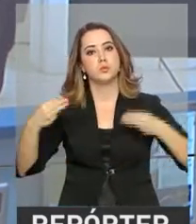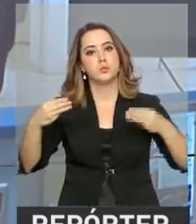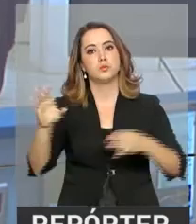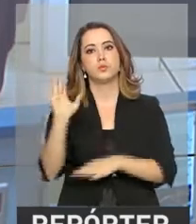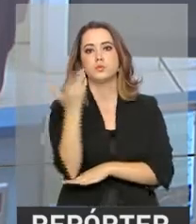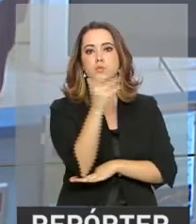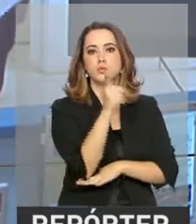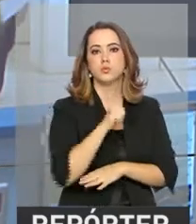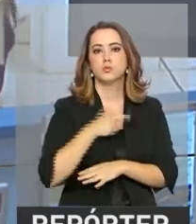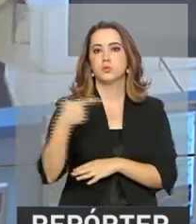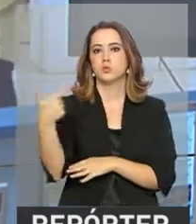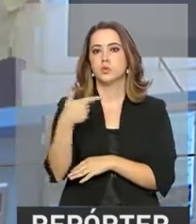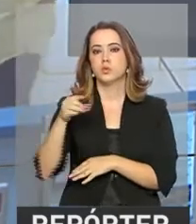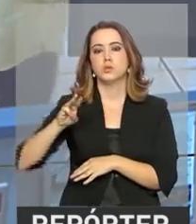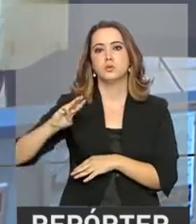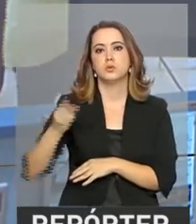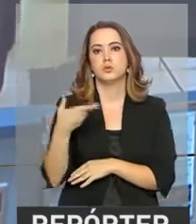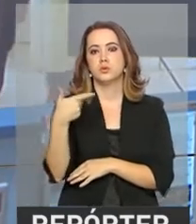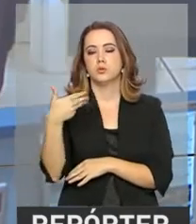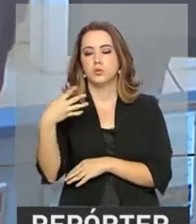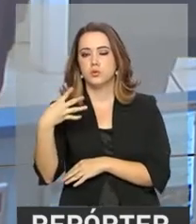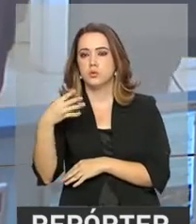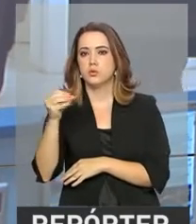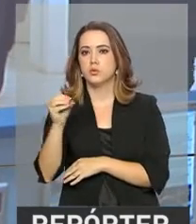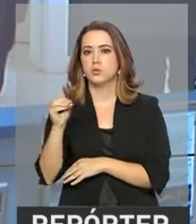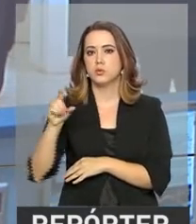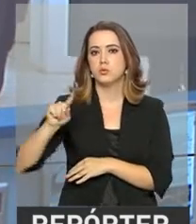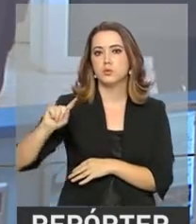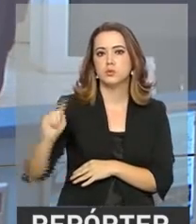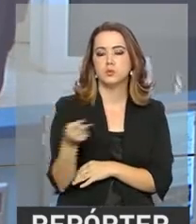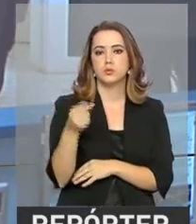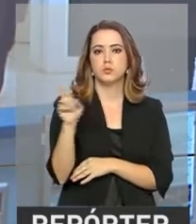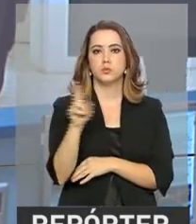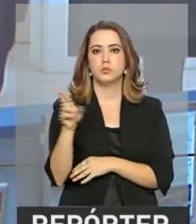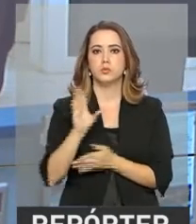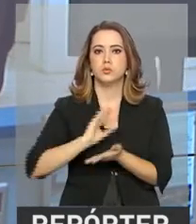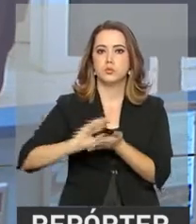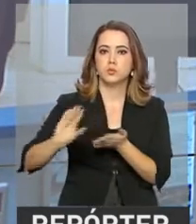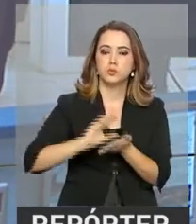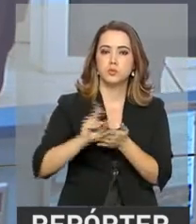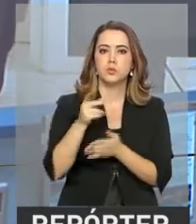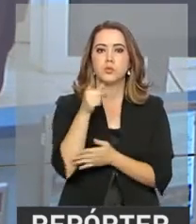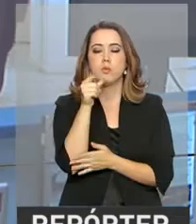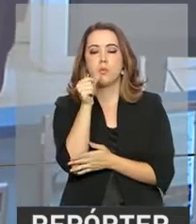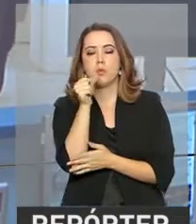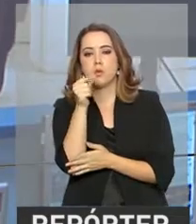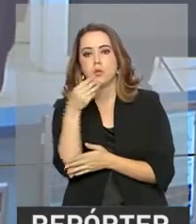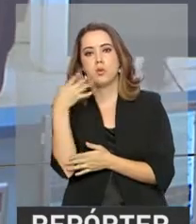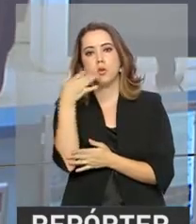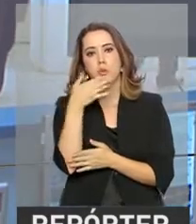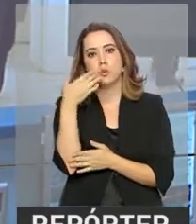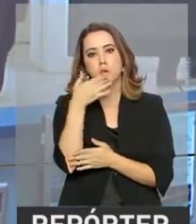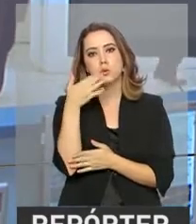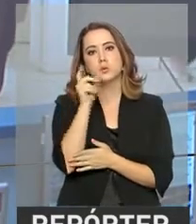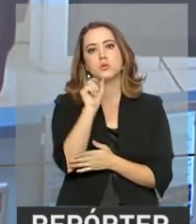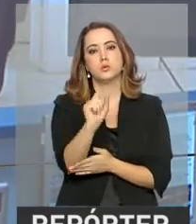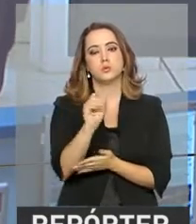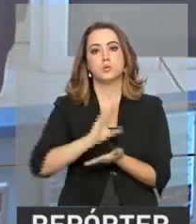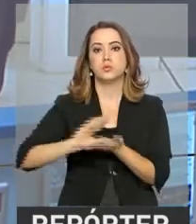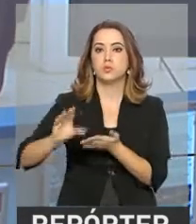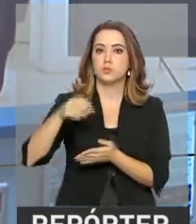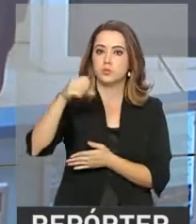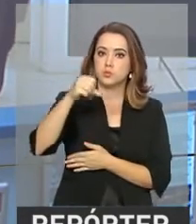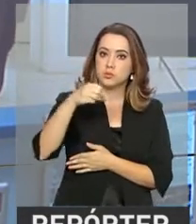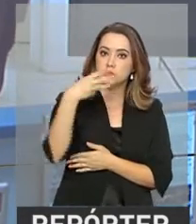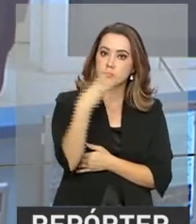2 milhões e 400 mil reais o dinheiro faz parte da execução do programa água doce na paraíba e vai atender 93 áreas